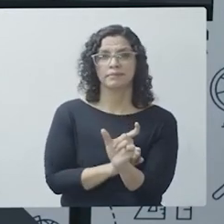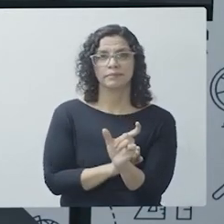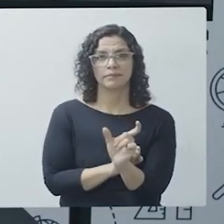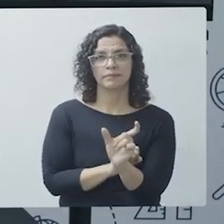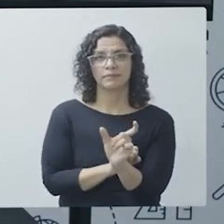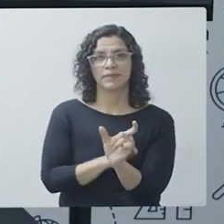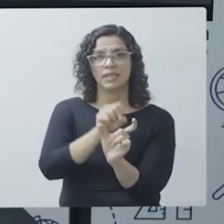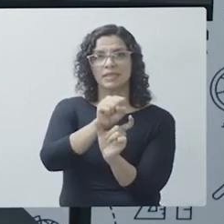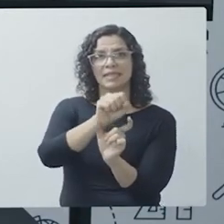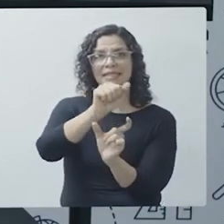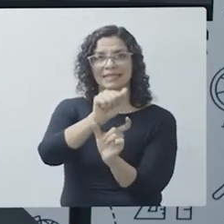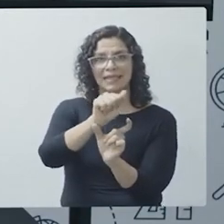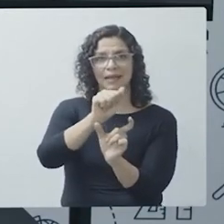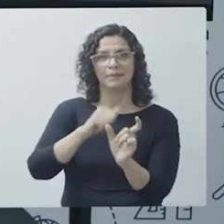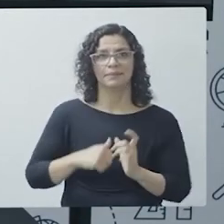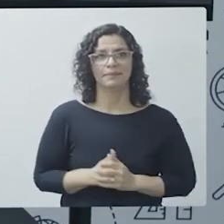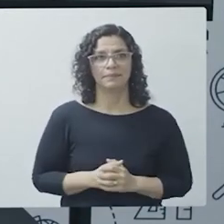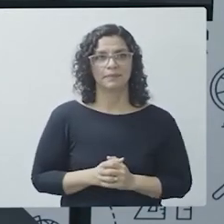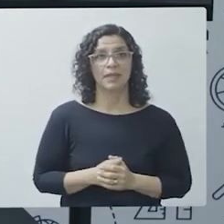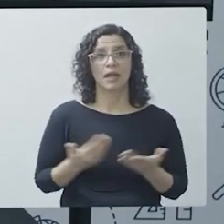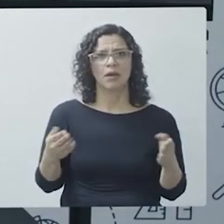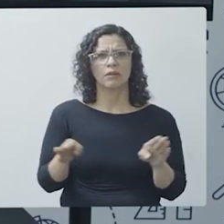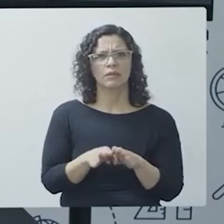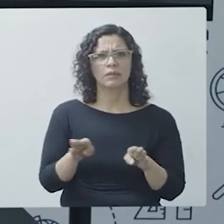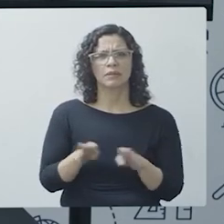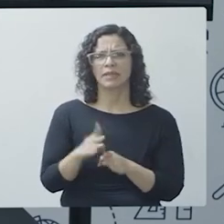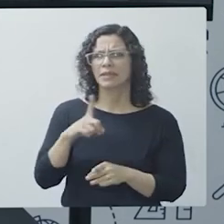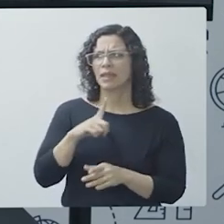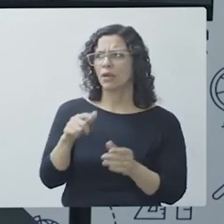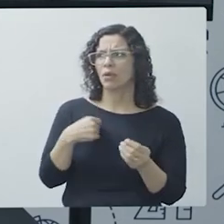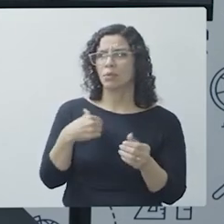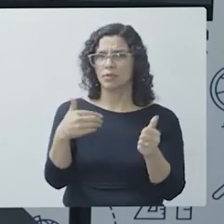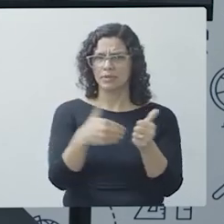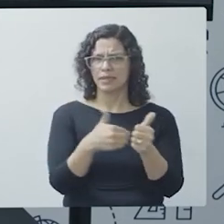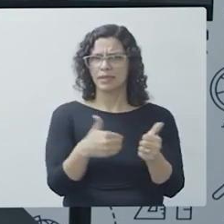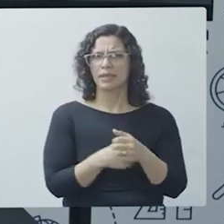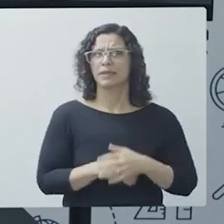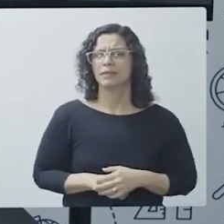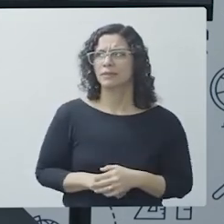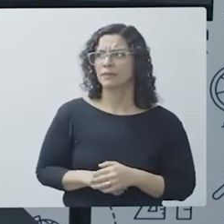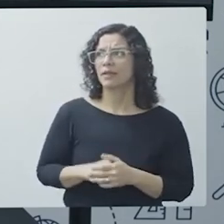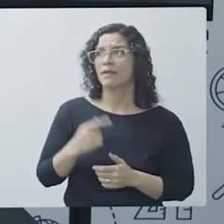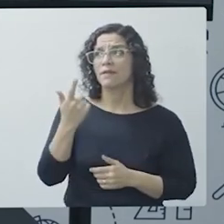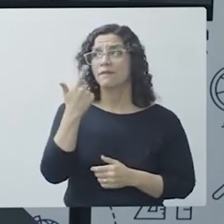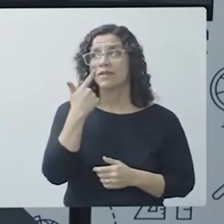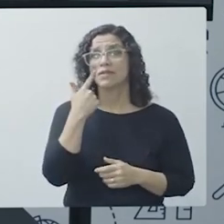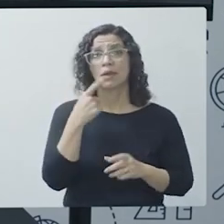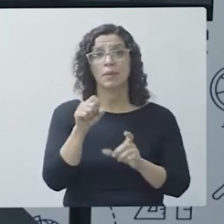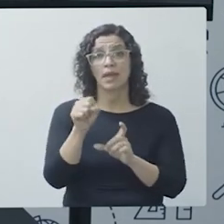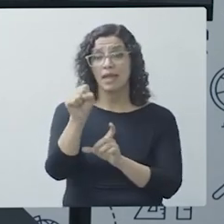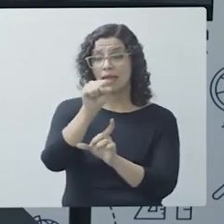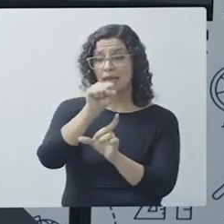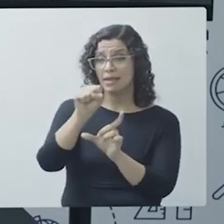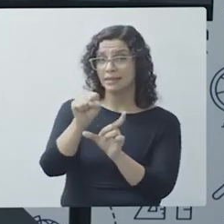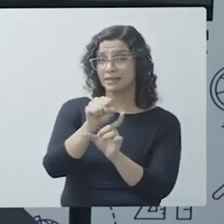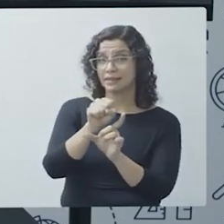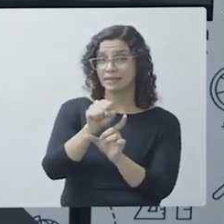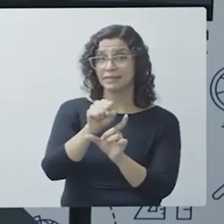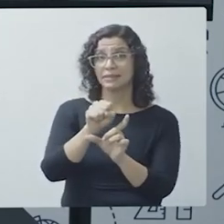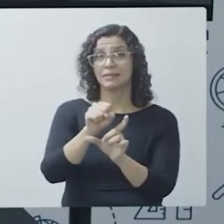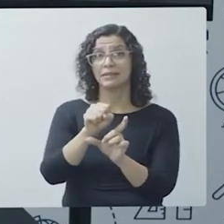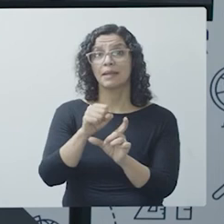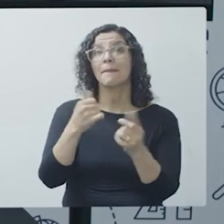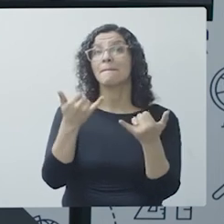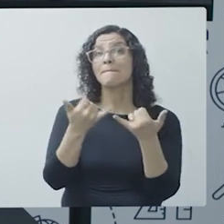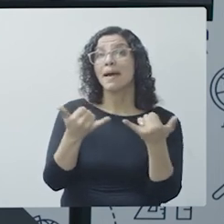é za. Mas é, tem um segredo. Ela é escrita com